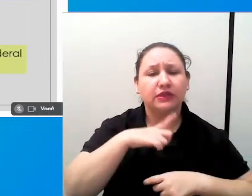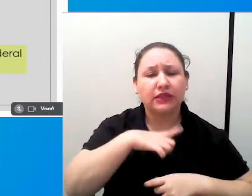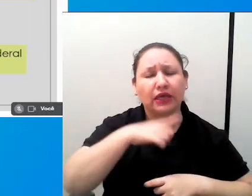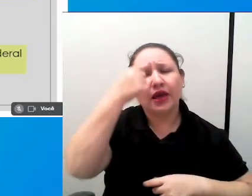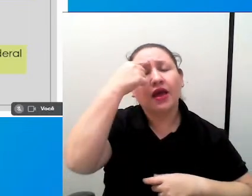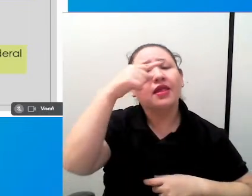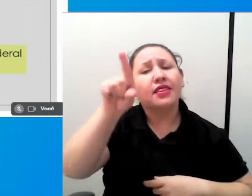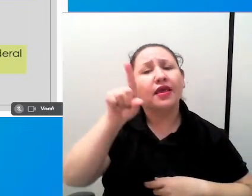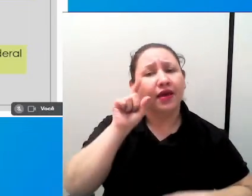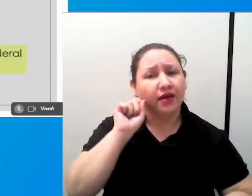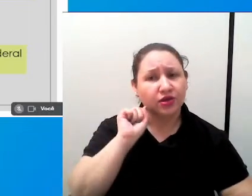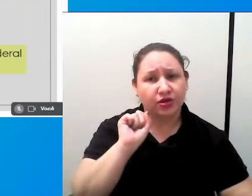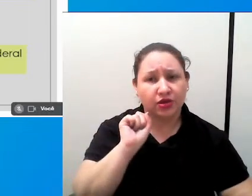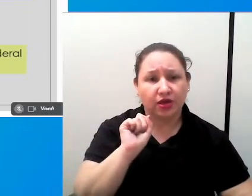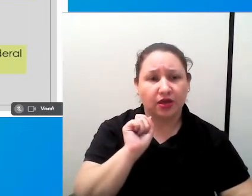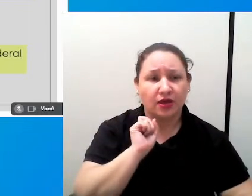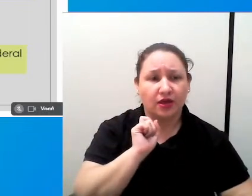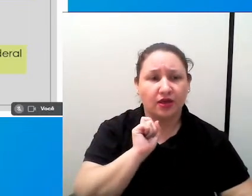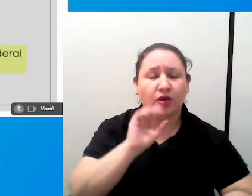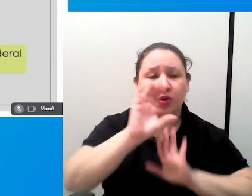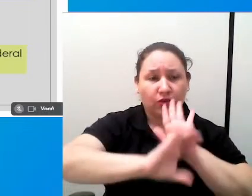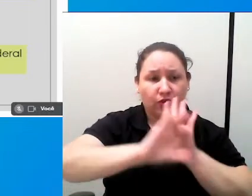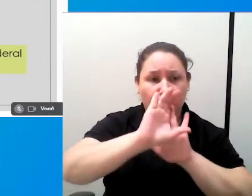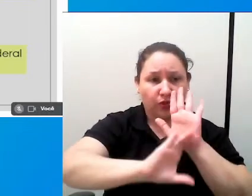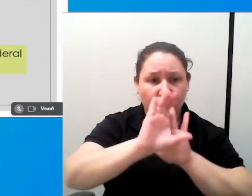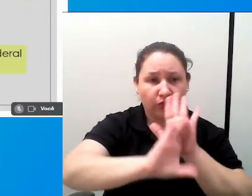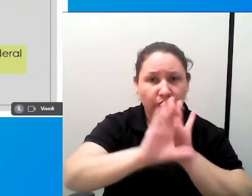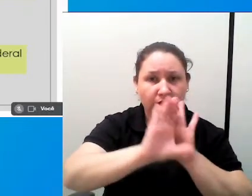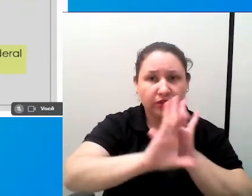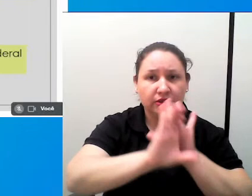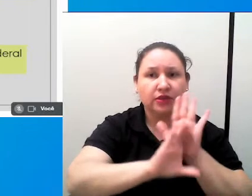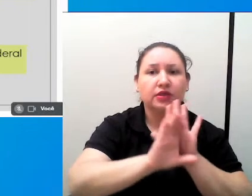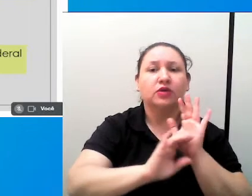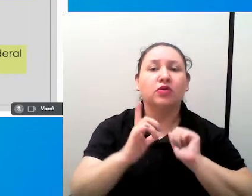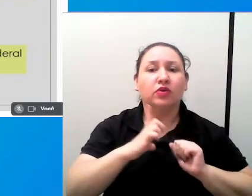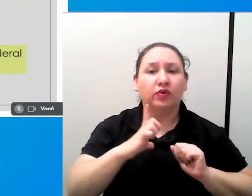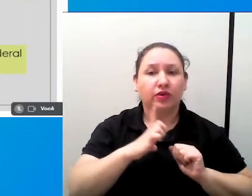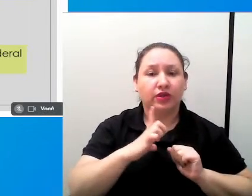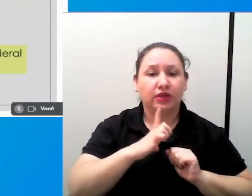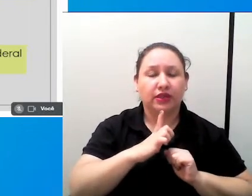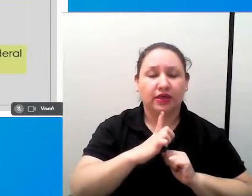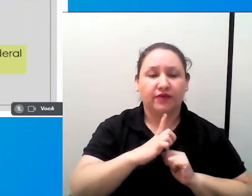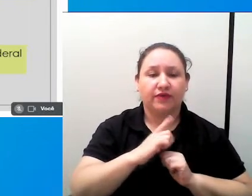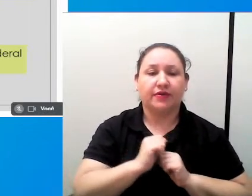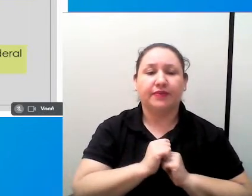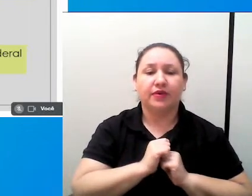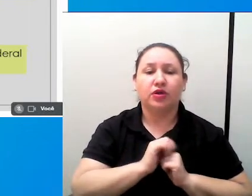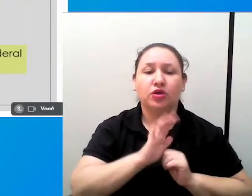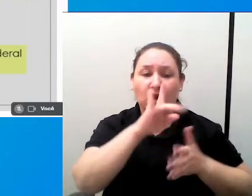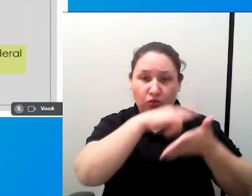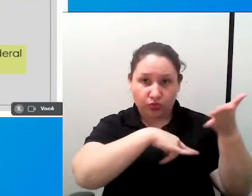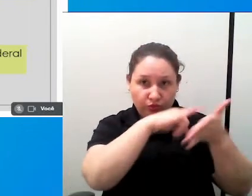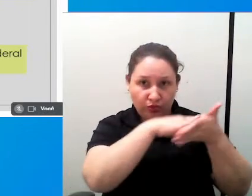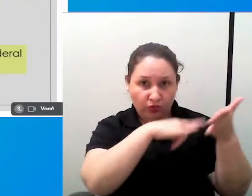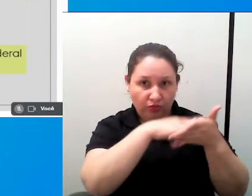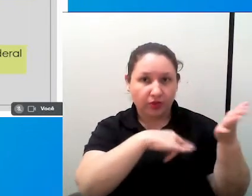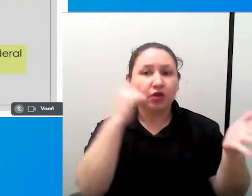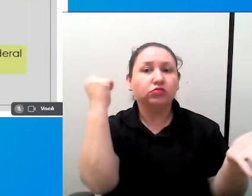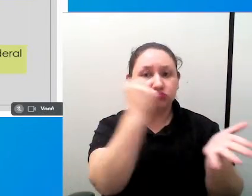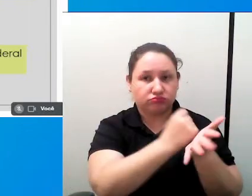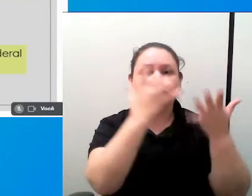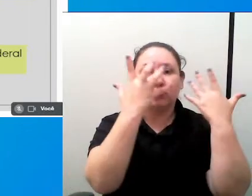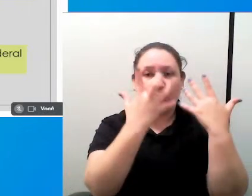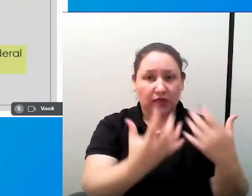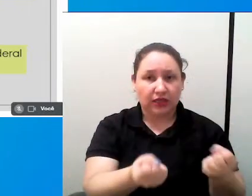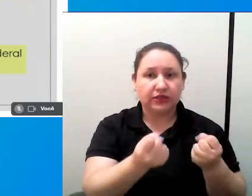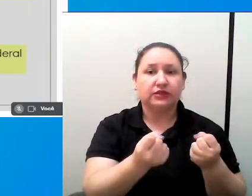essa curricularização. Então, foi elaborado um regulamento, posteriormente aprovado, né, pelo CONSUP, que é